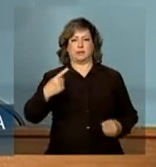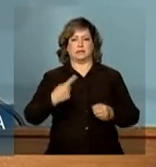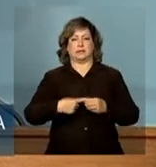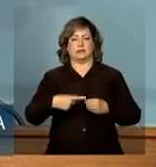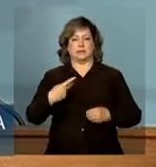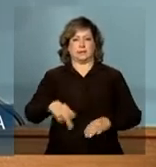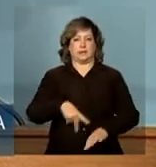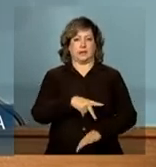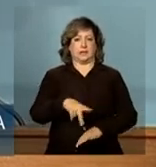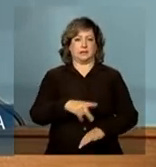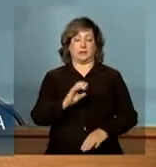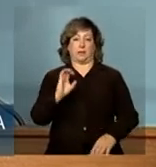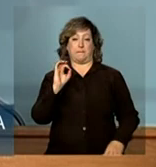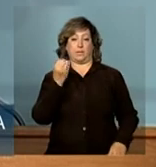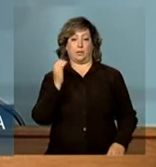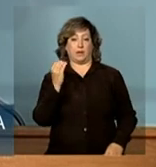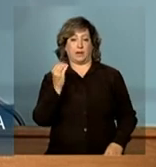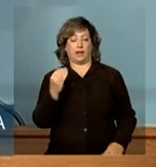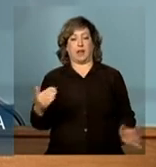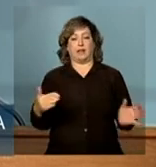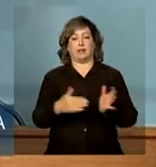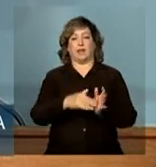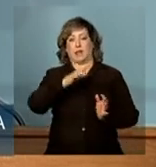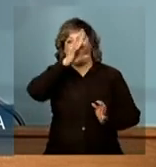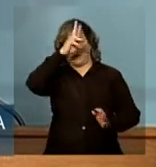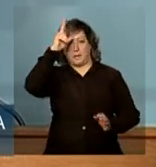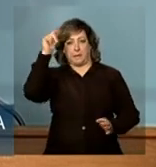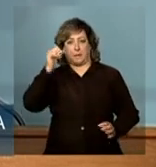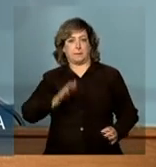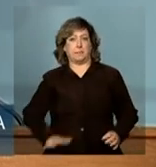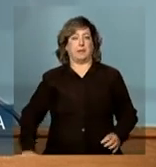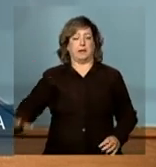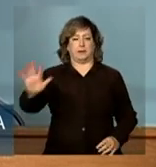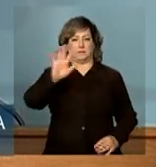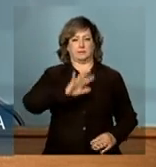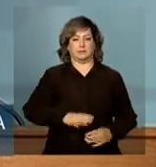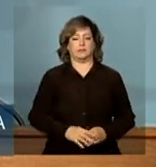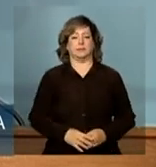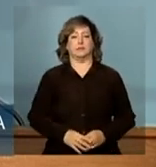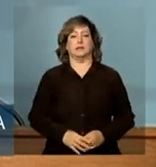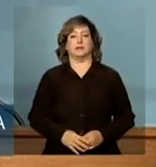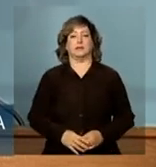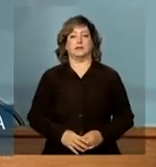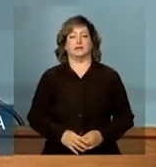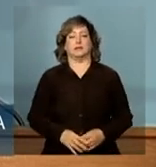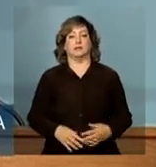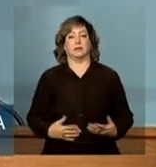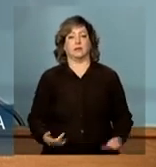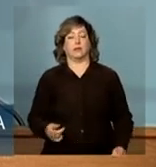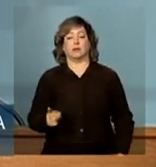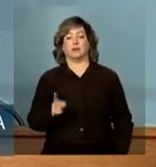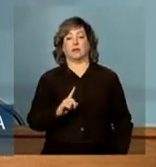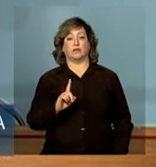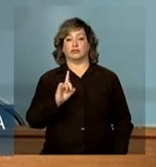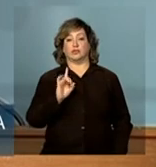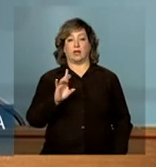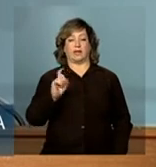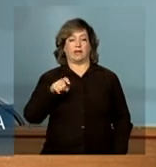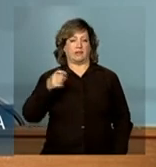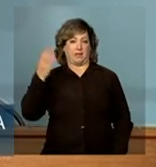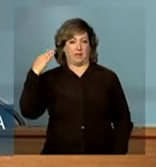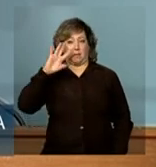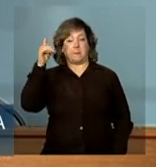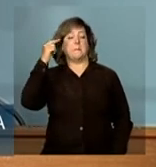Alegre, né, até Manaus. E não só não deveria investir em metrô, como